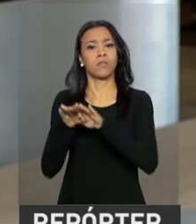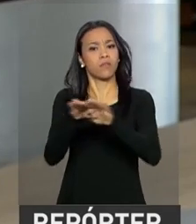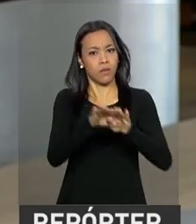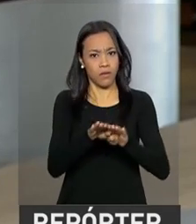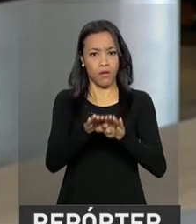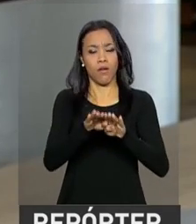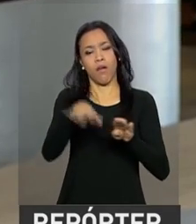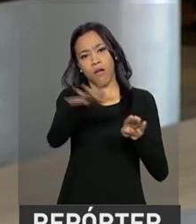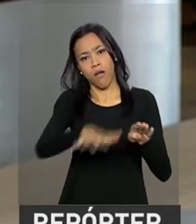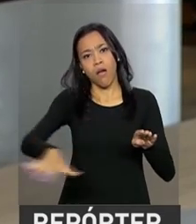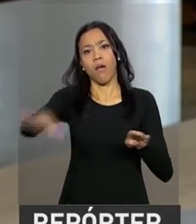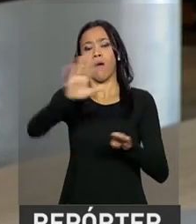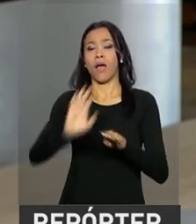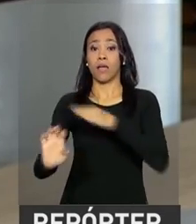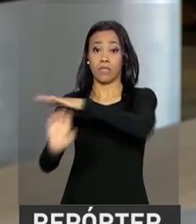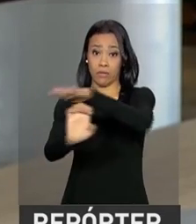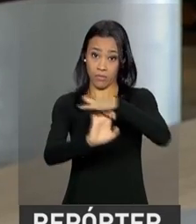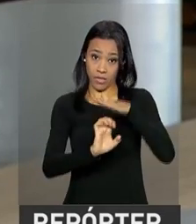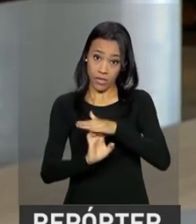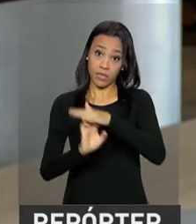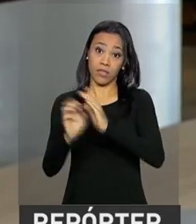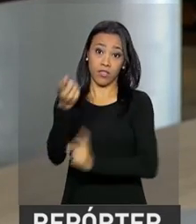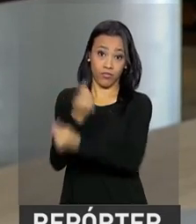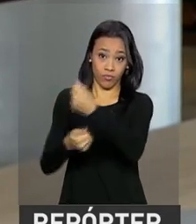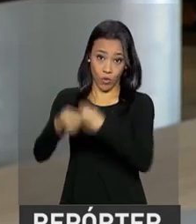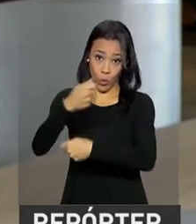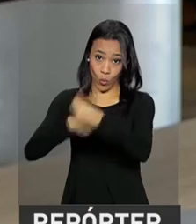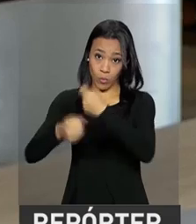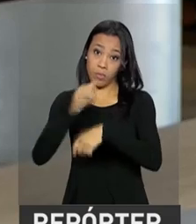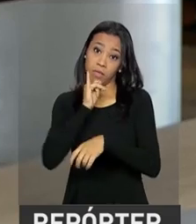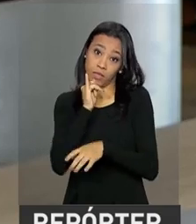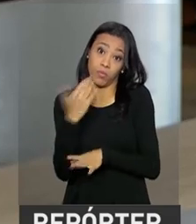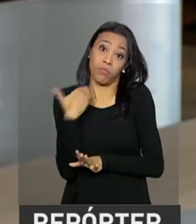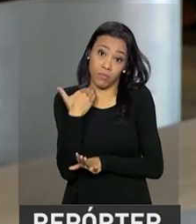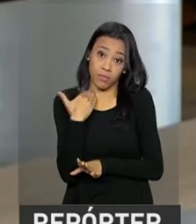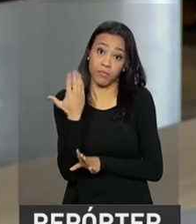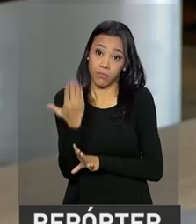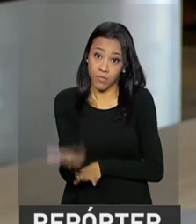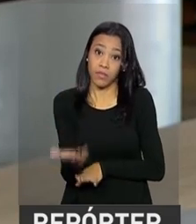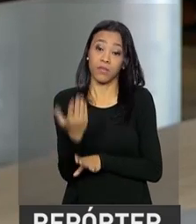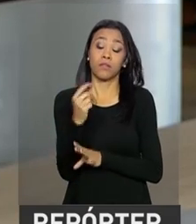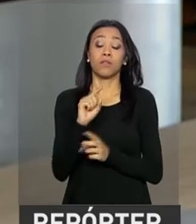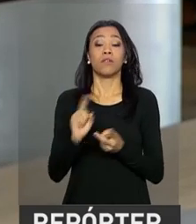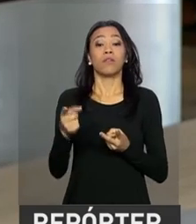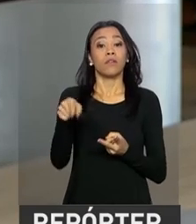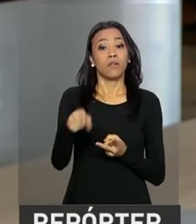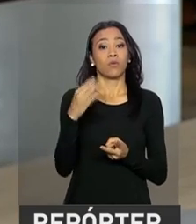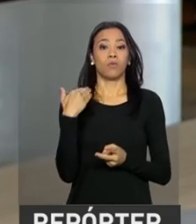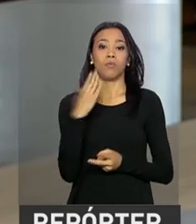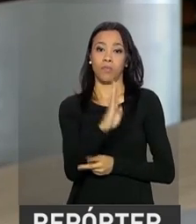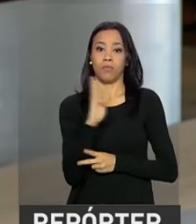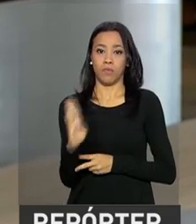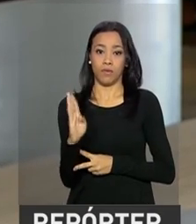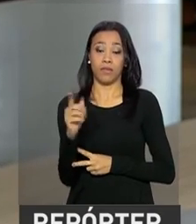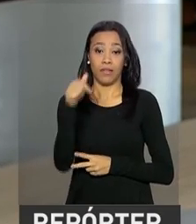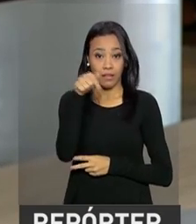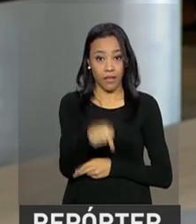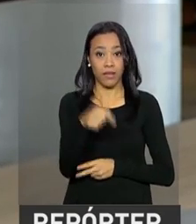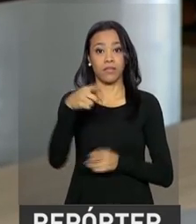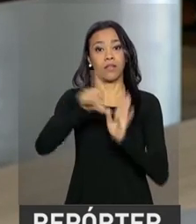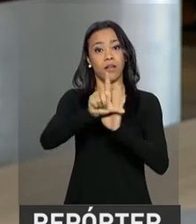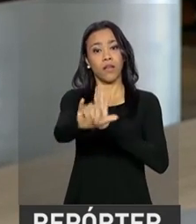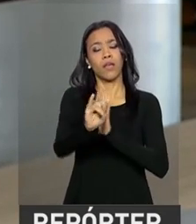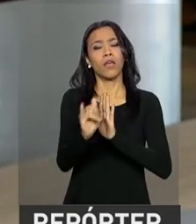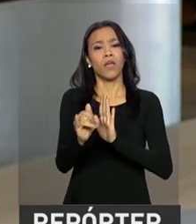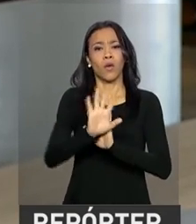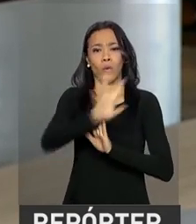sociedade de sociedade de economia mista inclusive do setor financeiro Como por exemplo o Banco do Brasil nessa sanção o